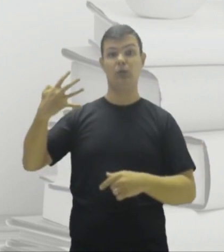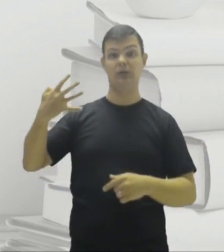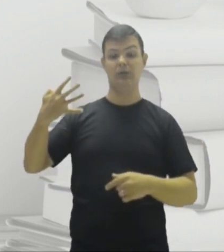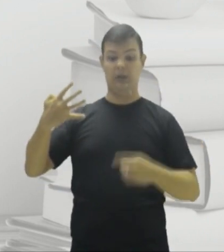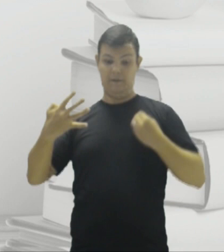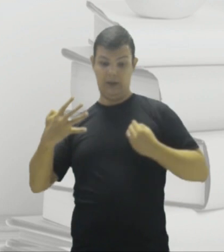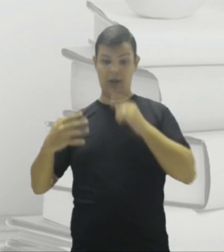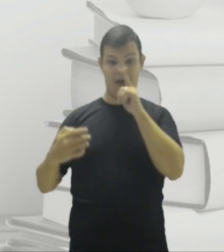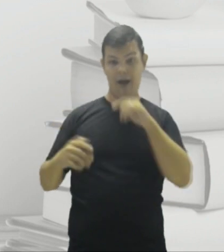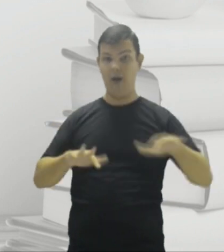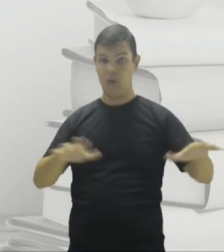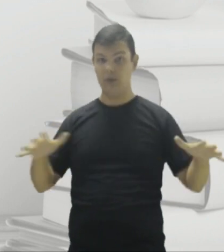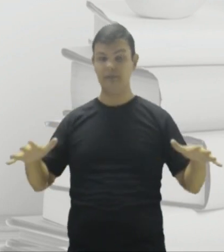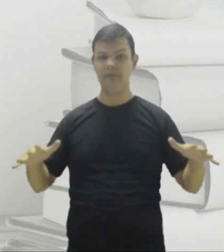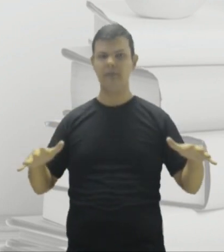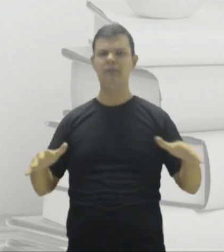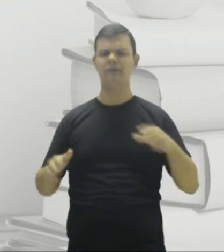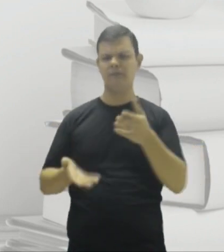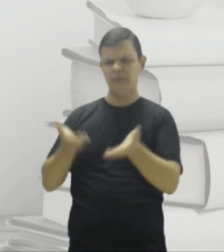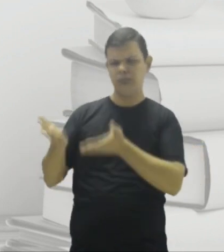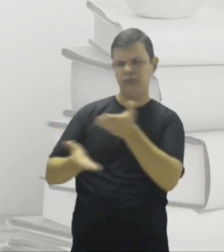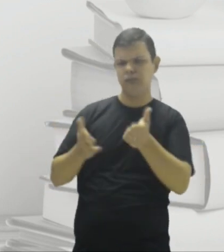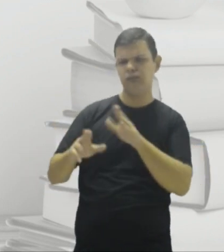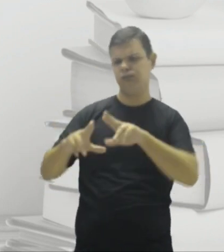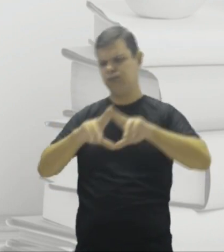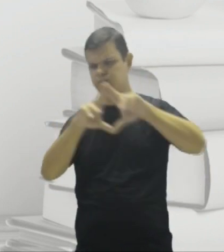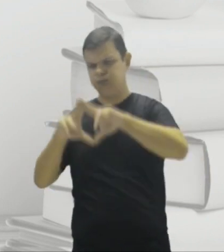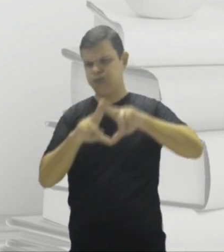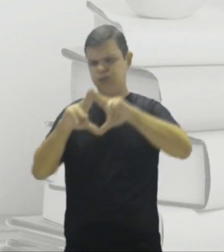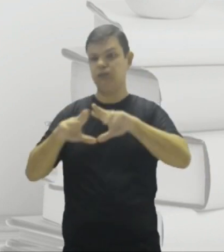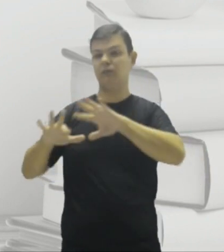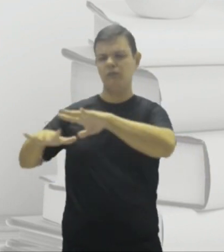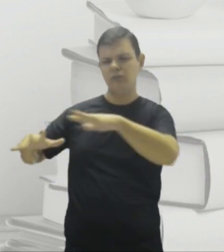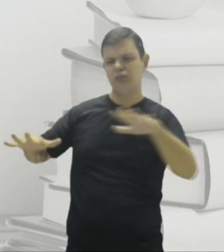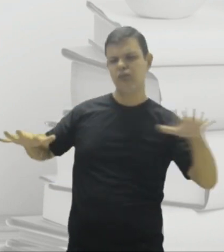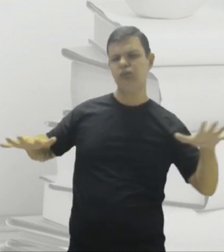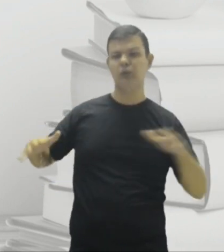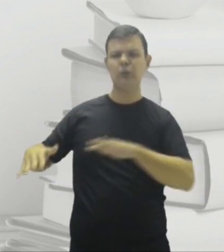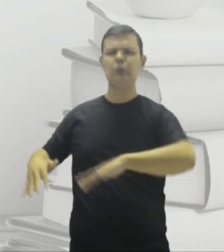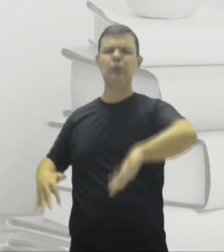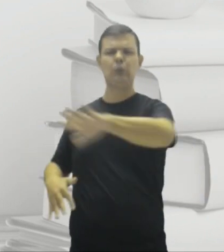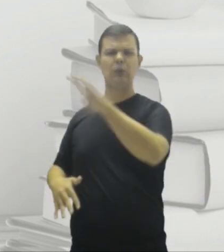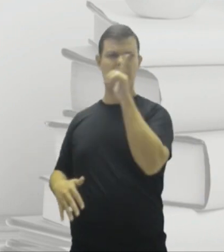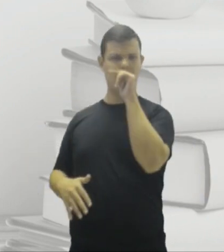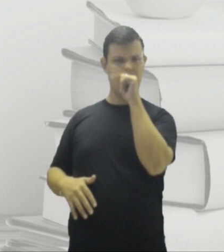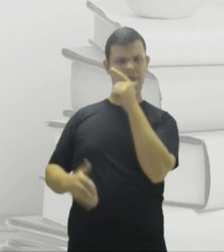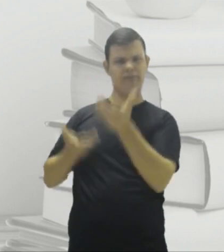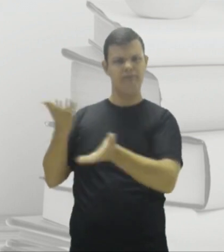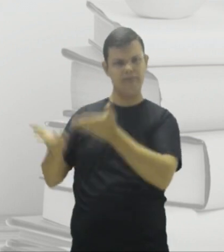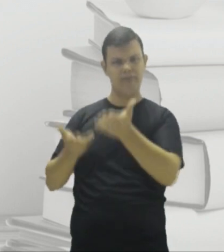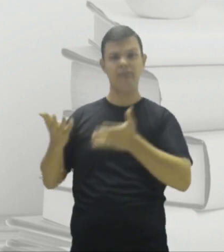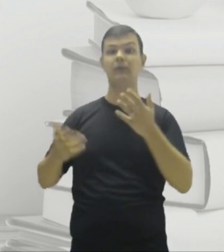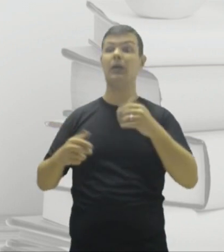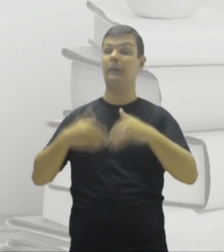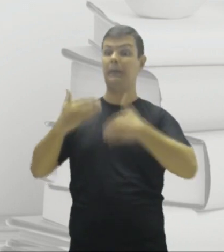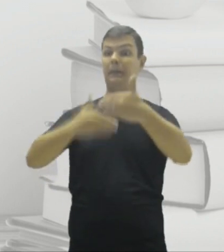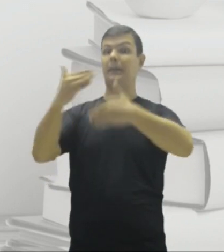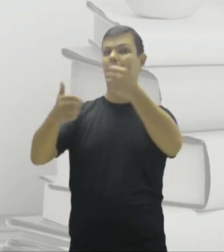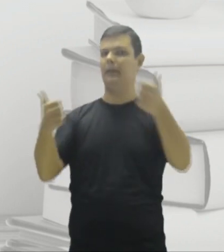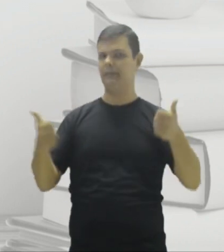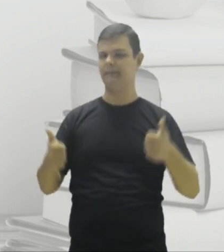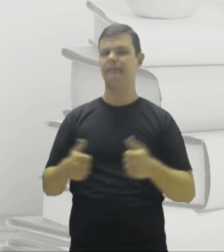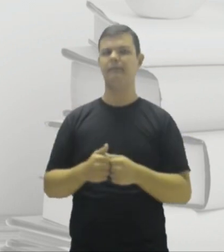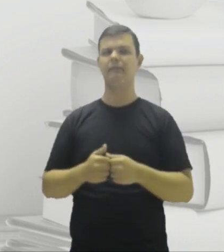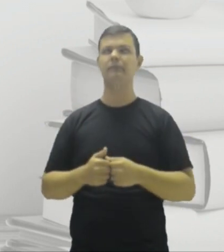na Água. Ele busca a conservação e uso sustentável dos oceanos, dos mares e dos recursos marinhos para o desenvolvimento